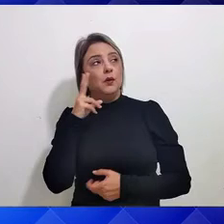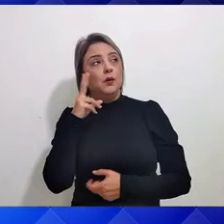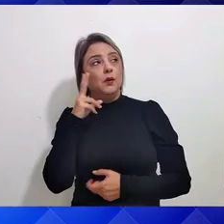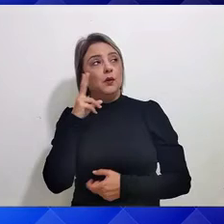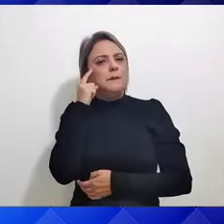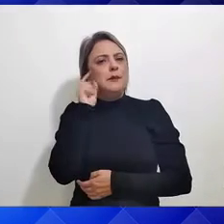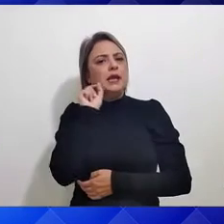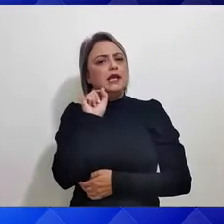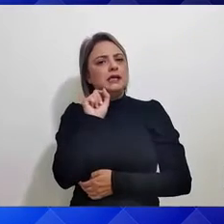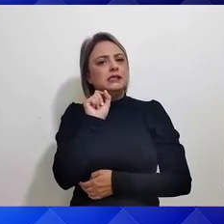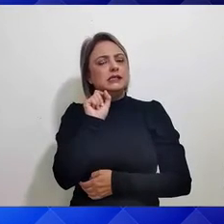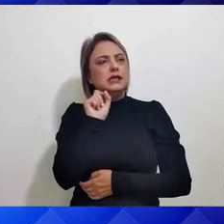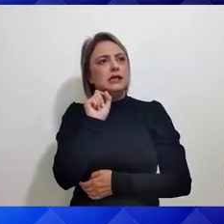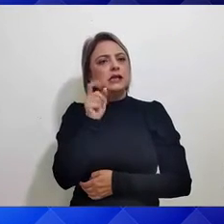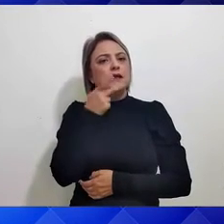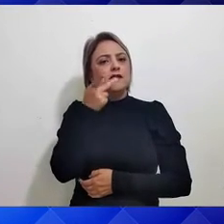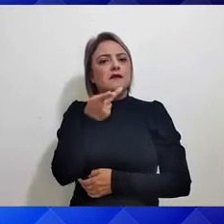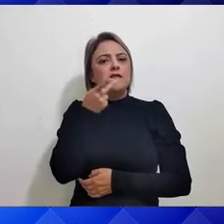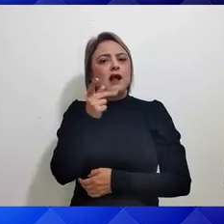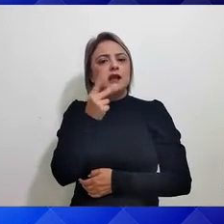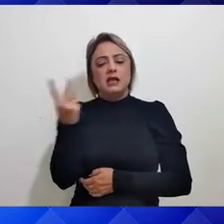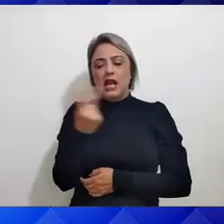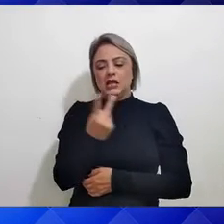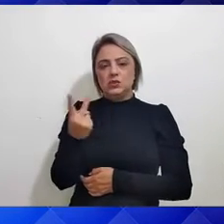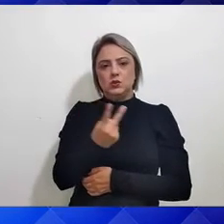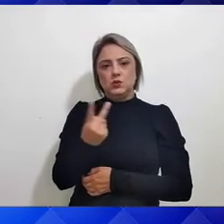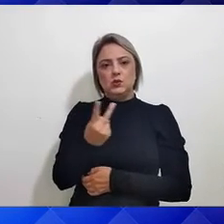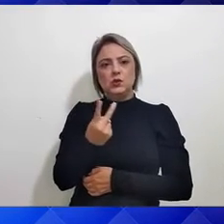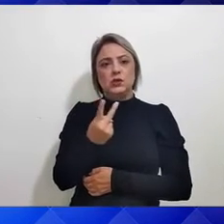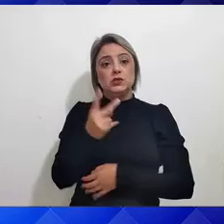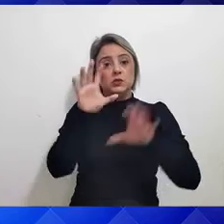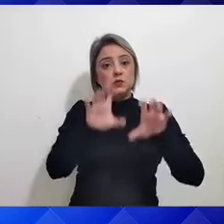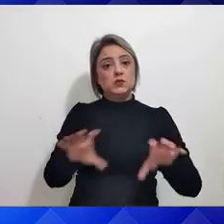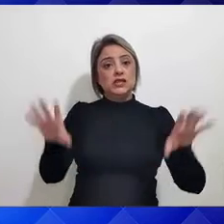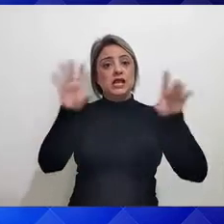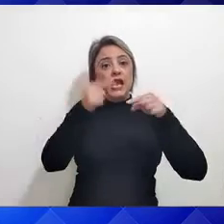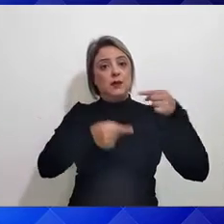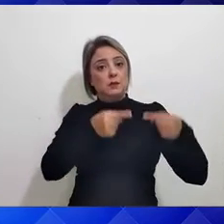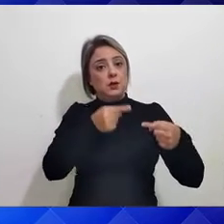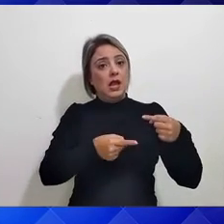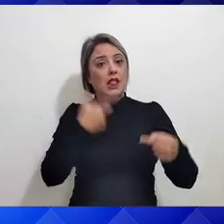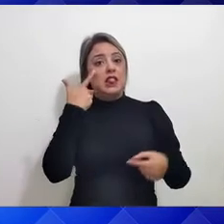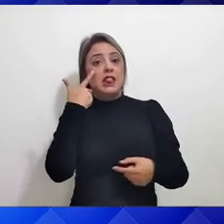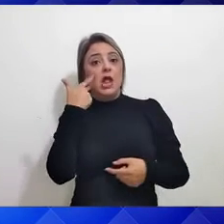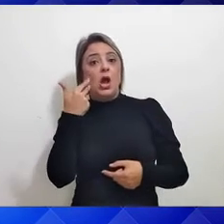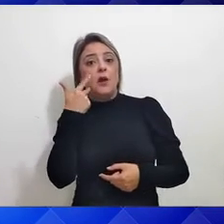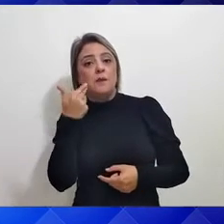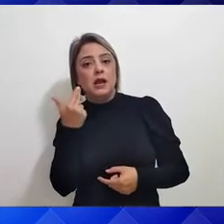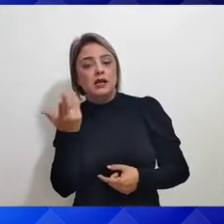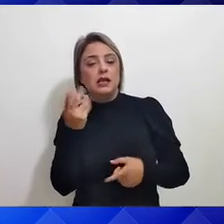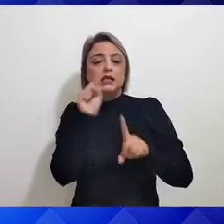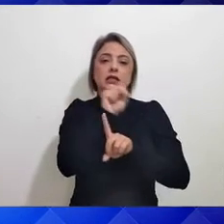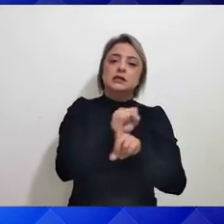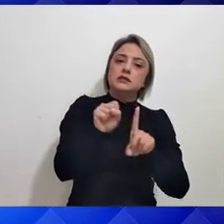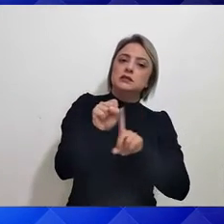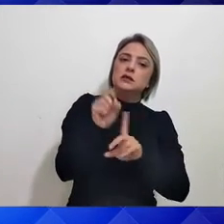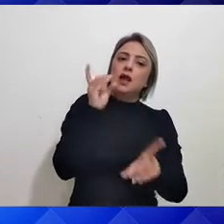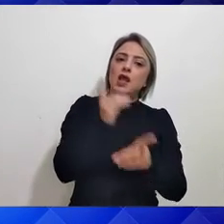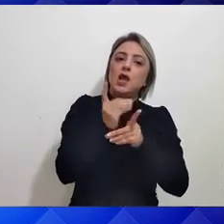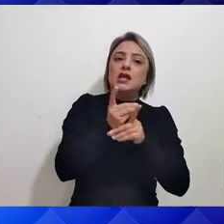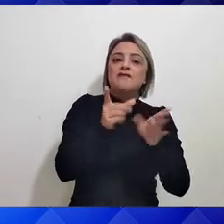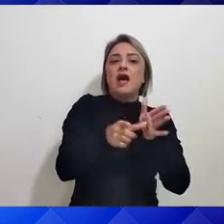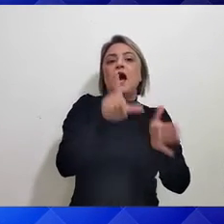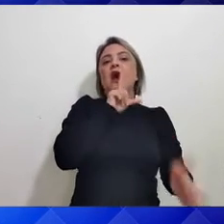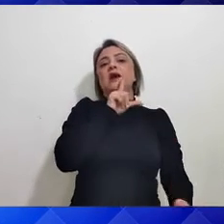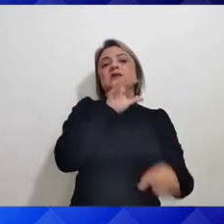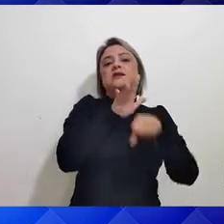uma conjuntura da normalidade que a sociedade encontrava antes da pandemia. Eu fico imaginando todas